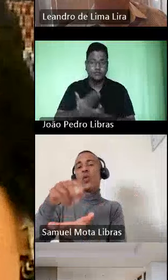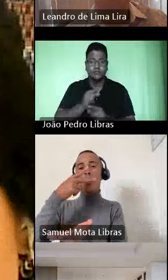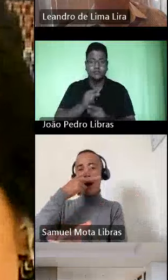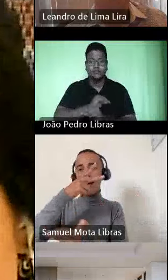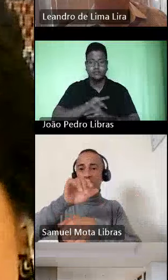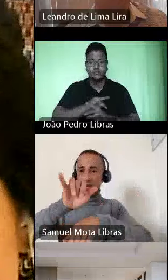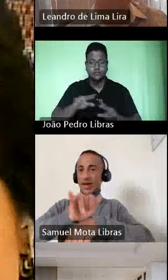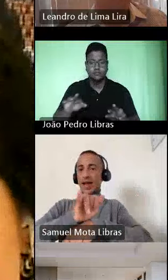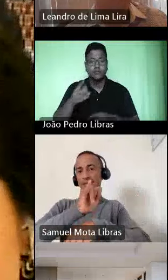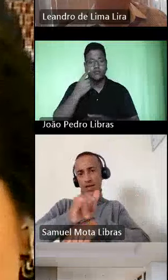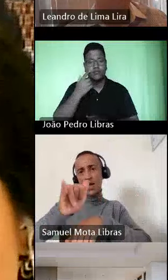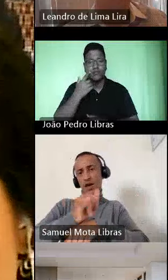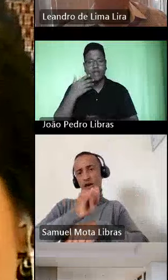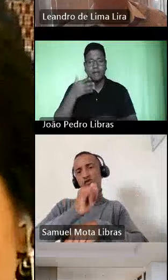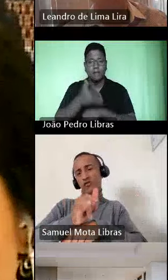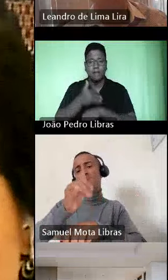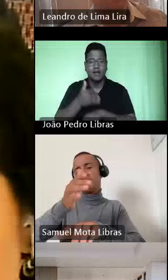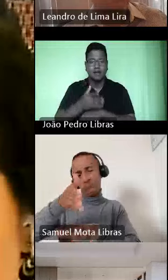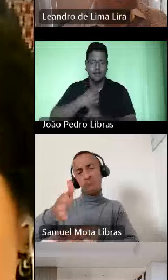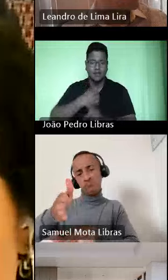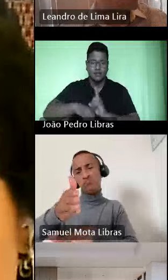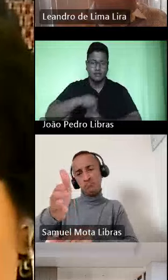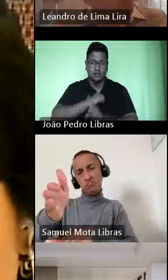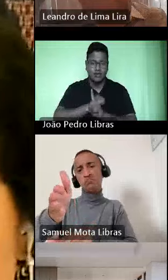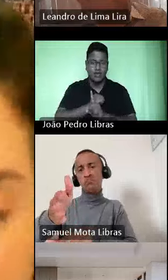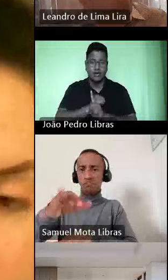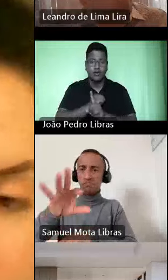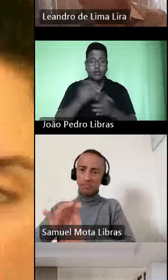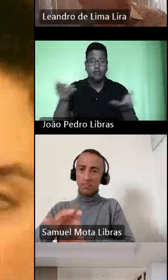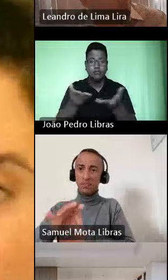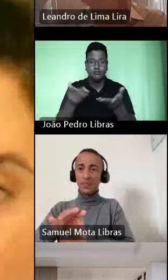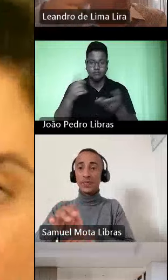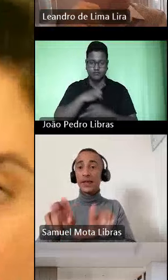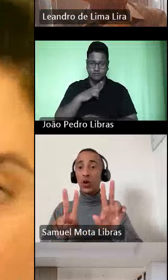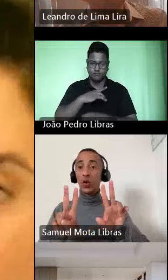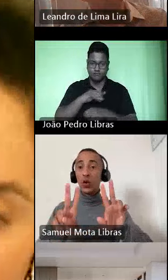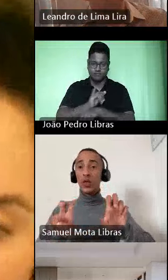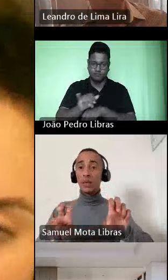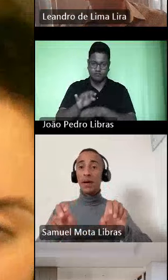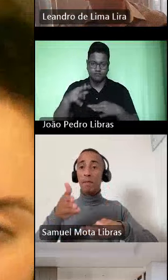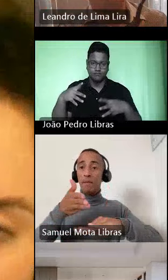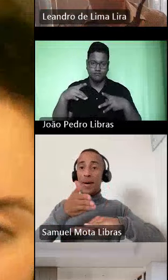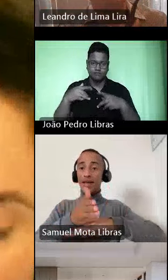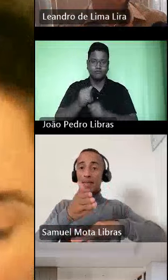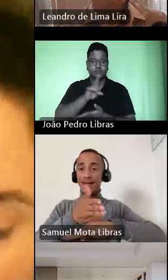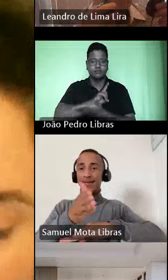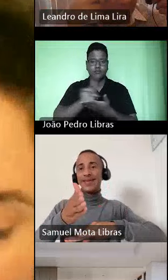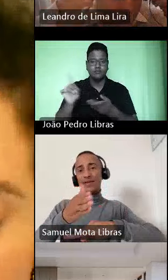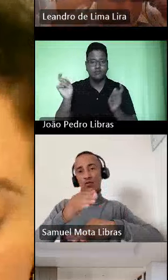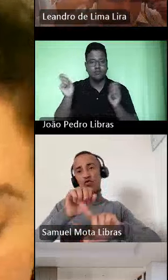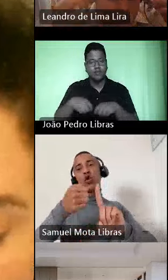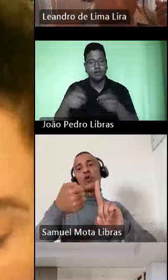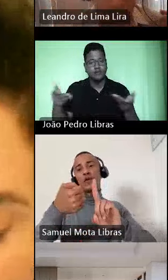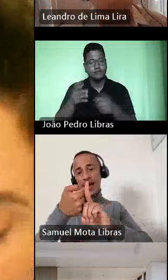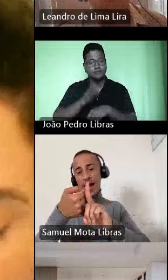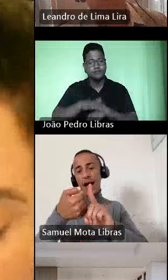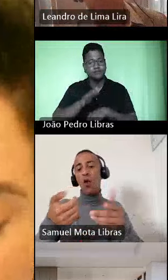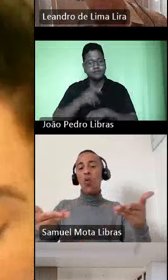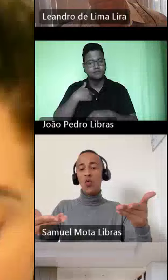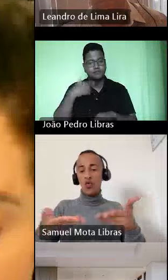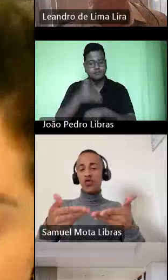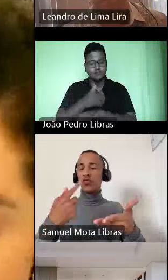Claro no caso da participação social eh hoje a gente tem as ferramentas digitais que é o que nos permite fazer isso então o processo de